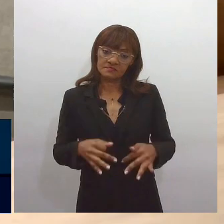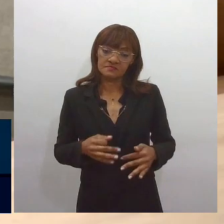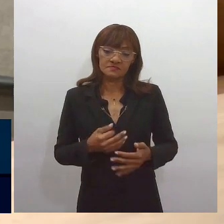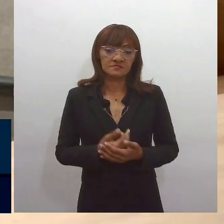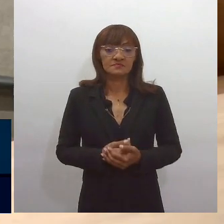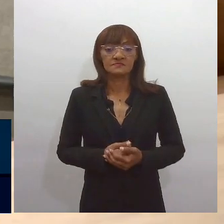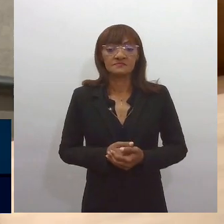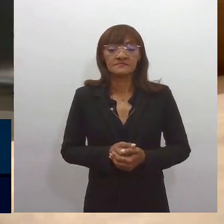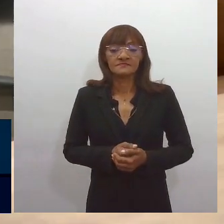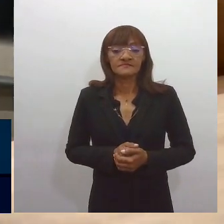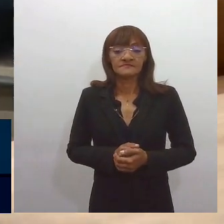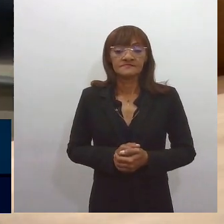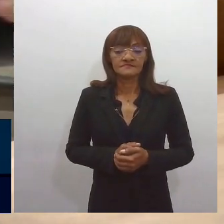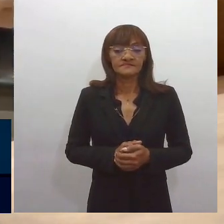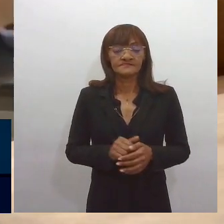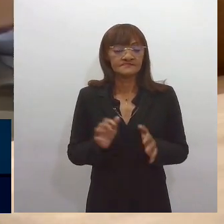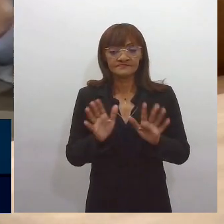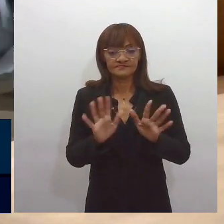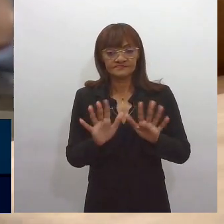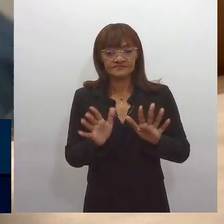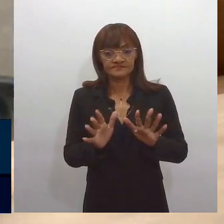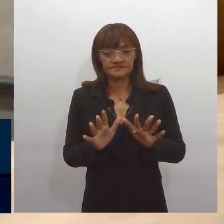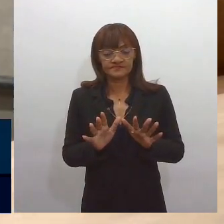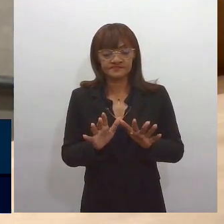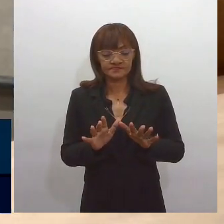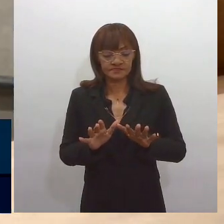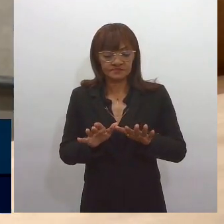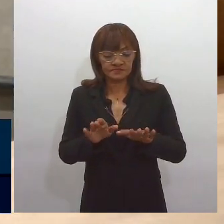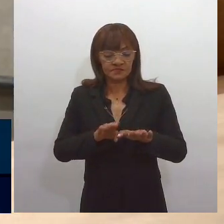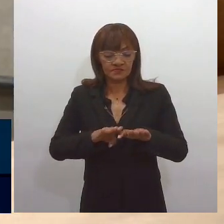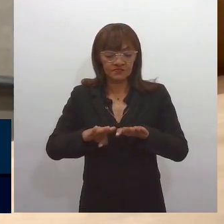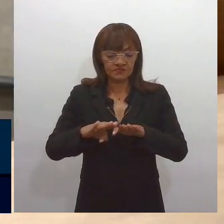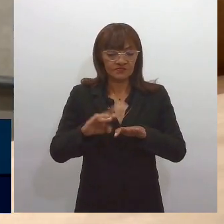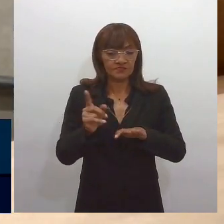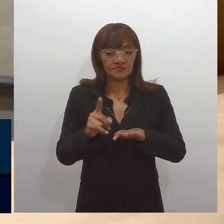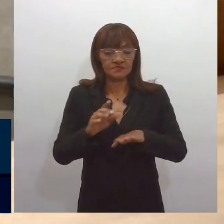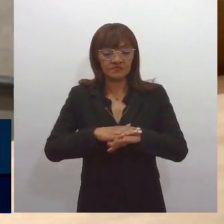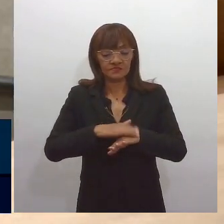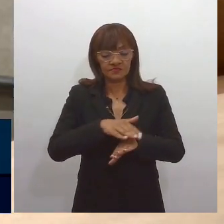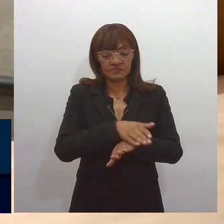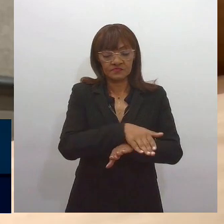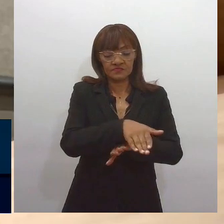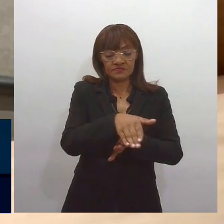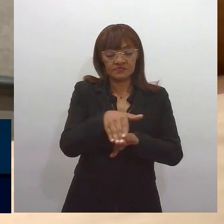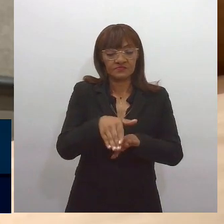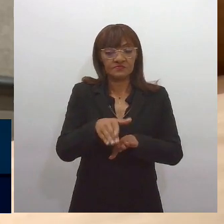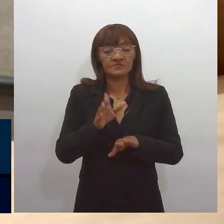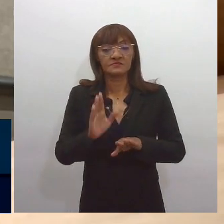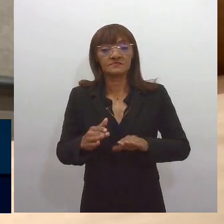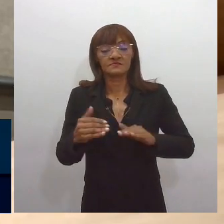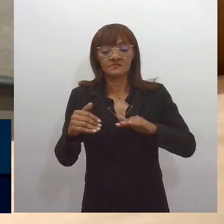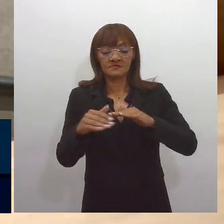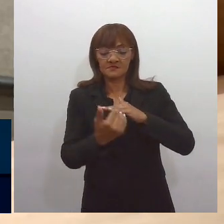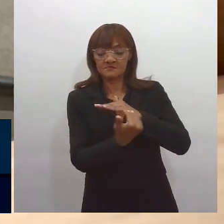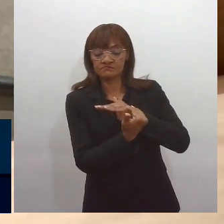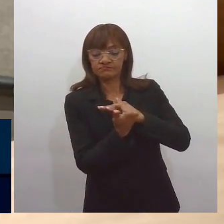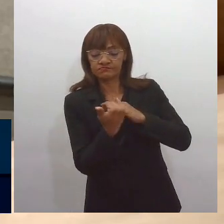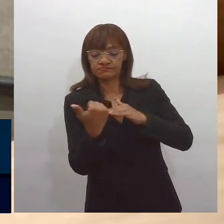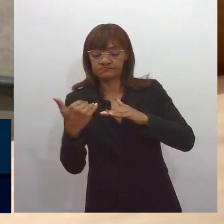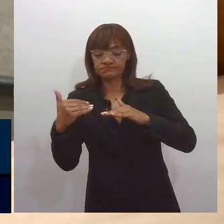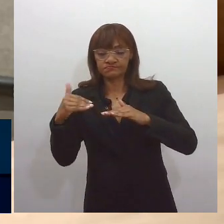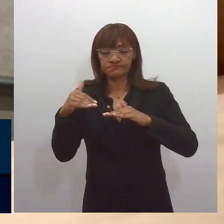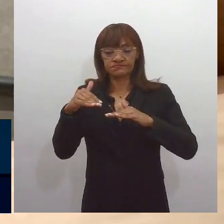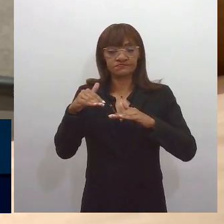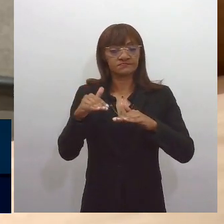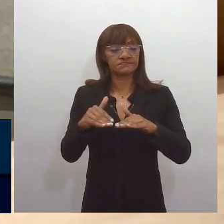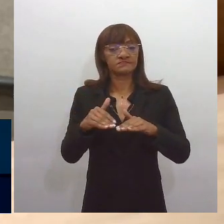rota do Sertão o outro lado do lado da BR ali quando o caminhão Faz a volta pelo peso vai cavando o lado de lá então também aproveitar já